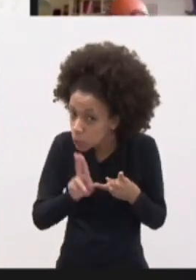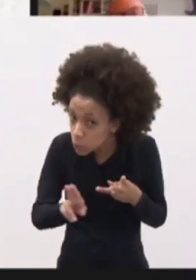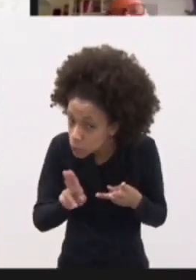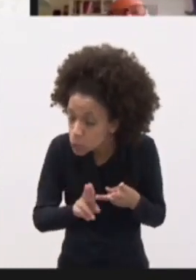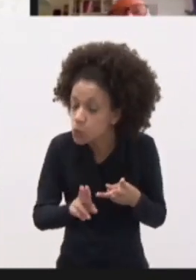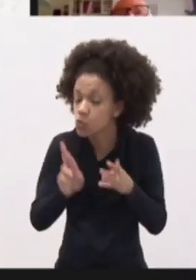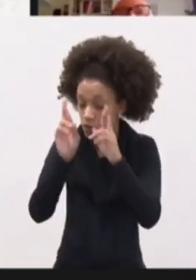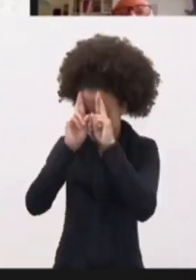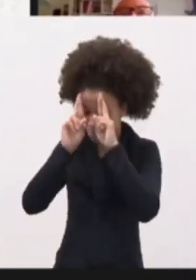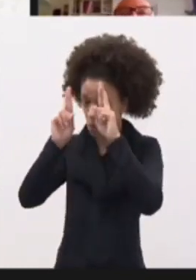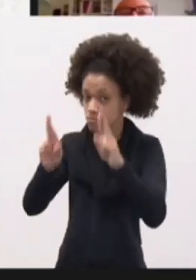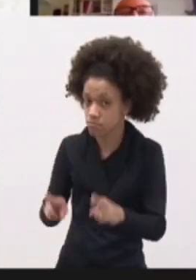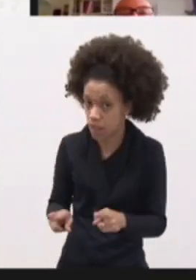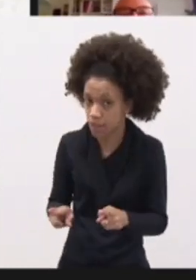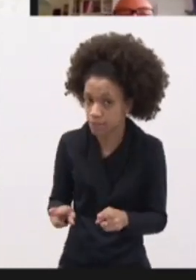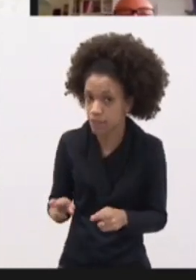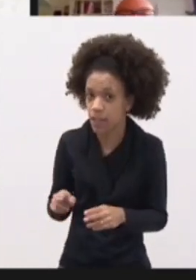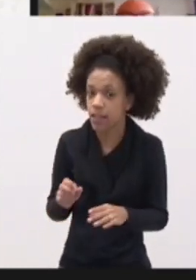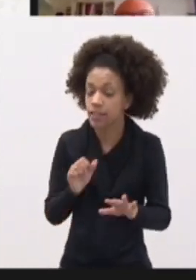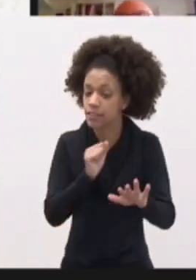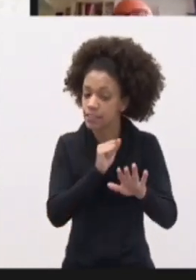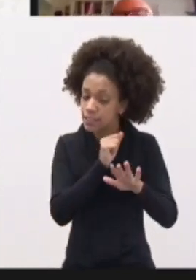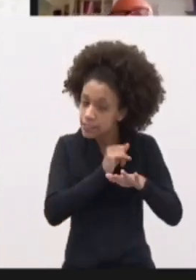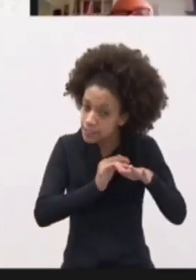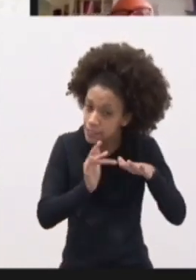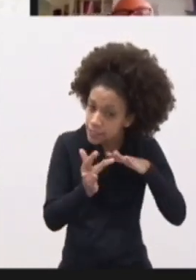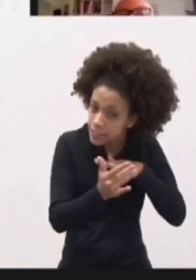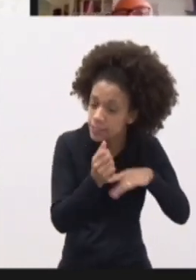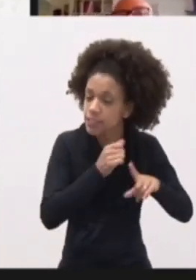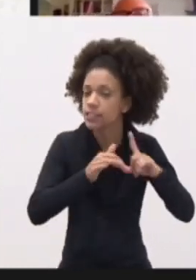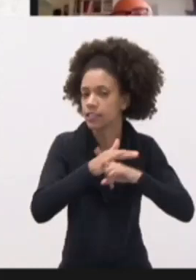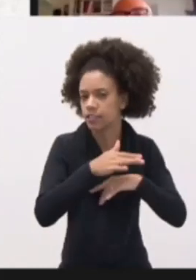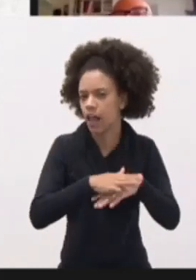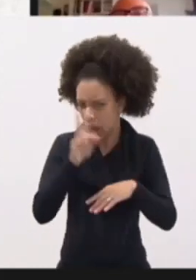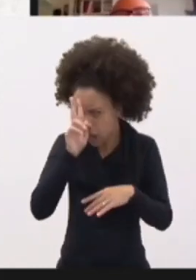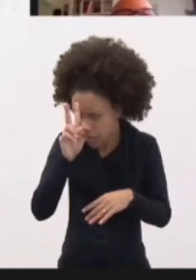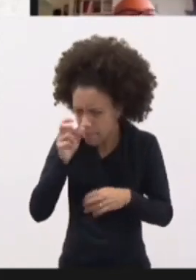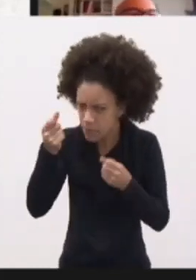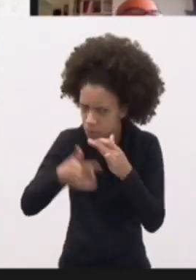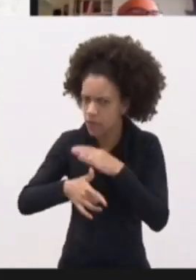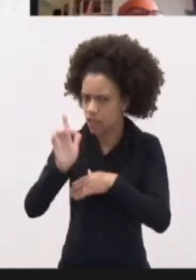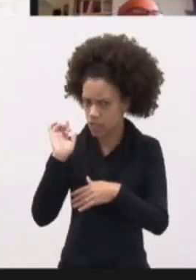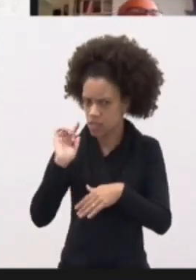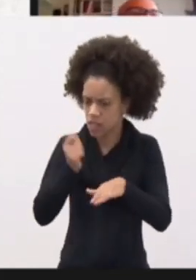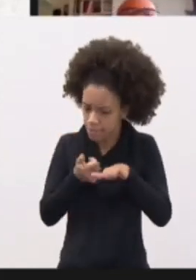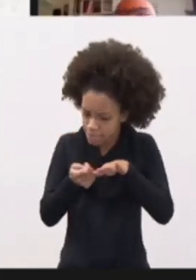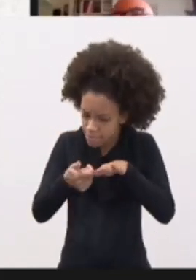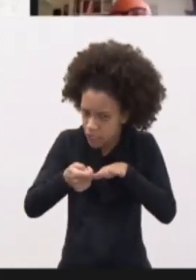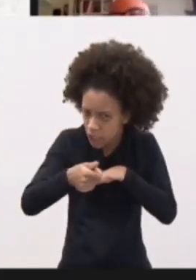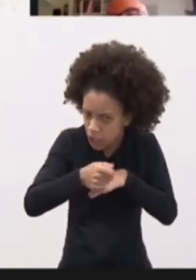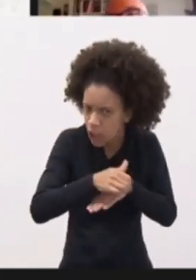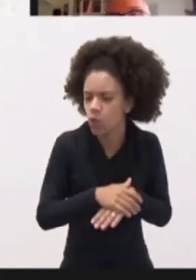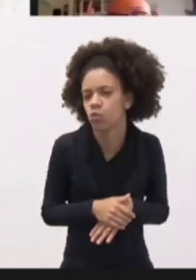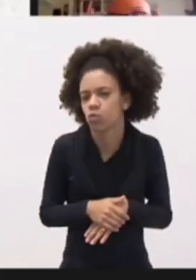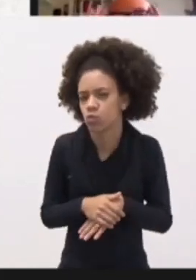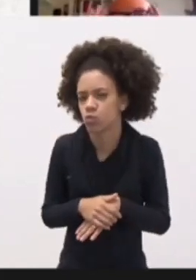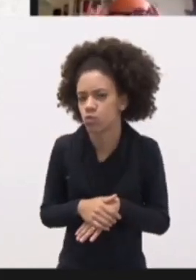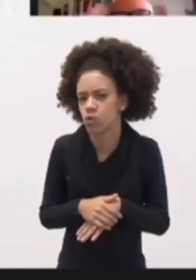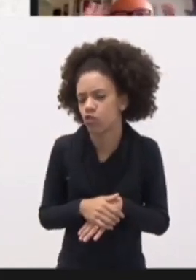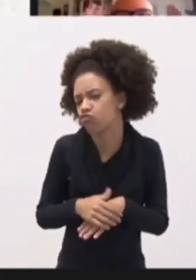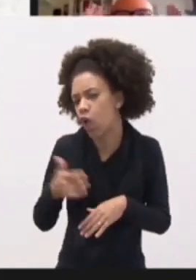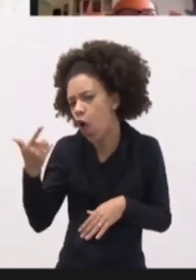responsável, que é lá da cidadania digital. Lembra quando eu comentei das fake news? Até trago outros exemplos,